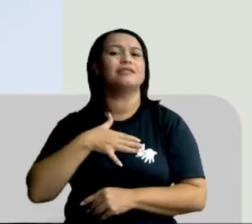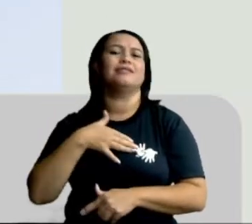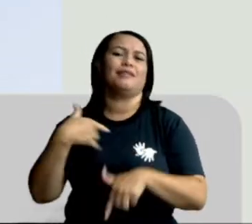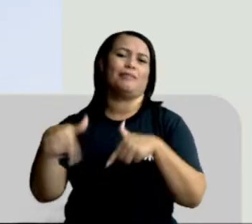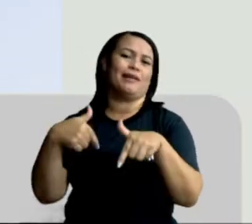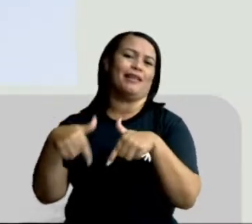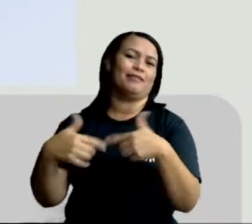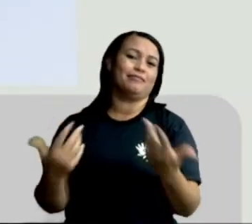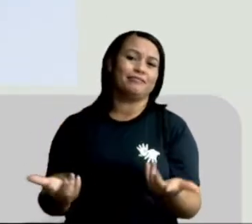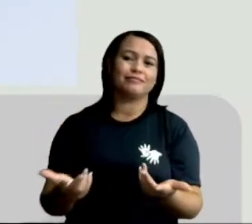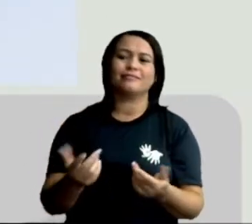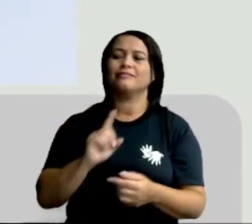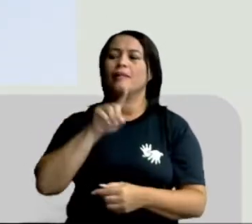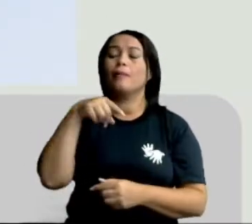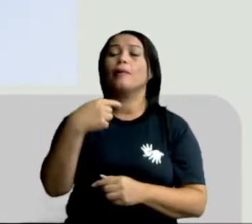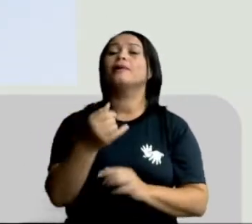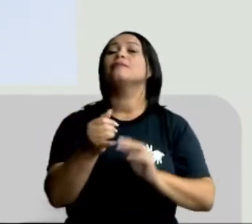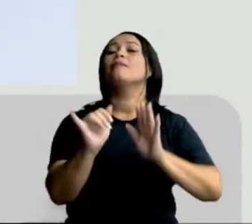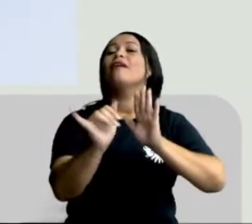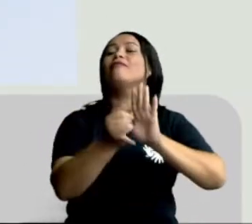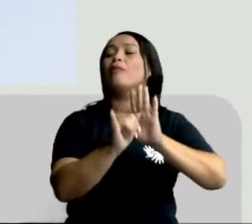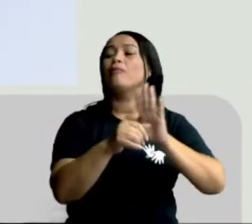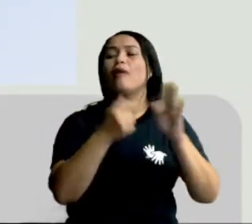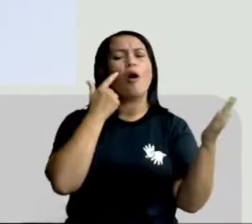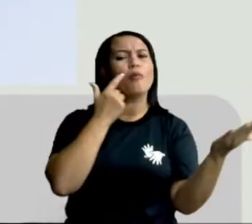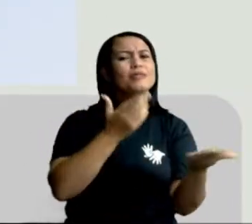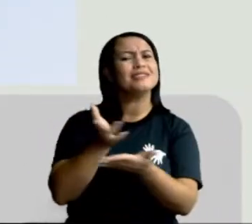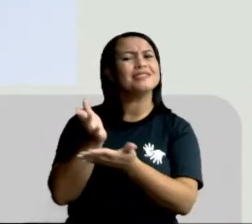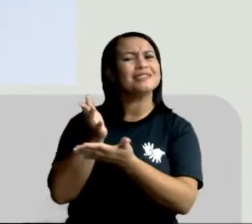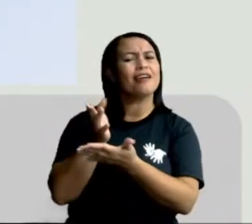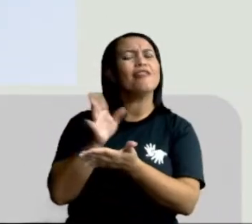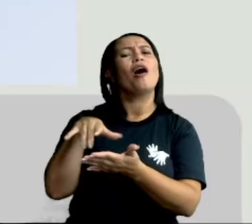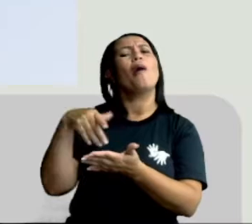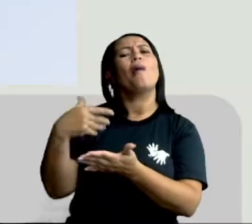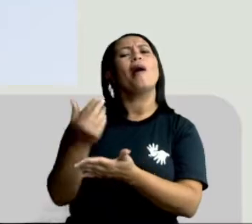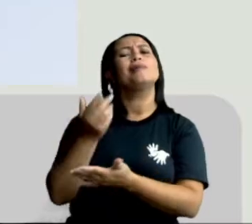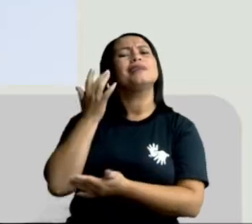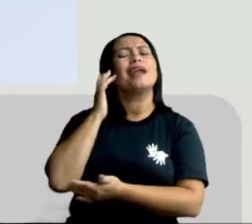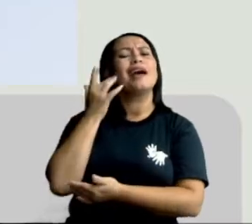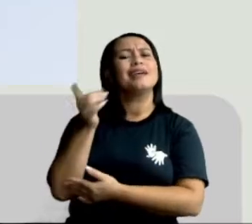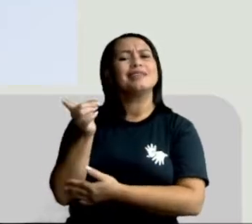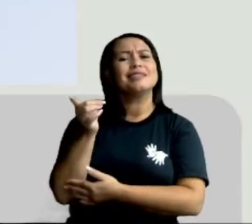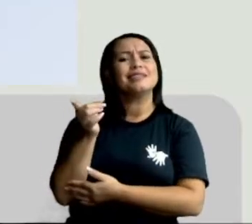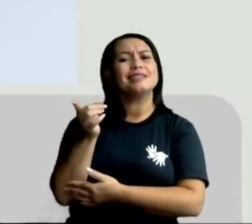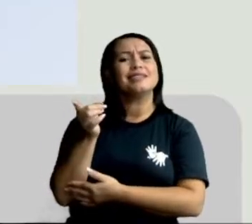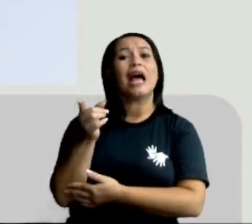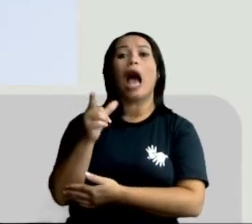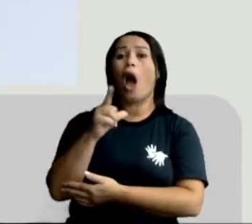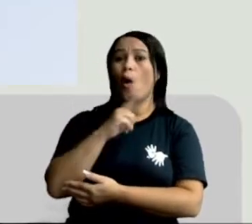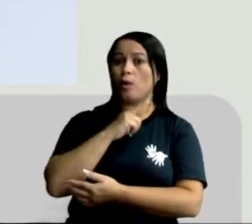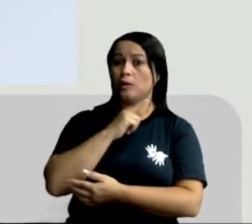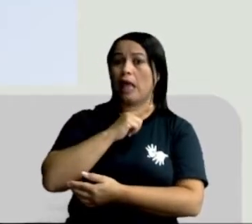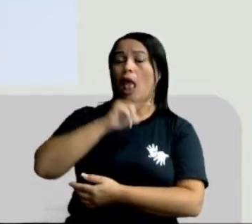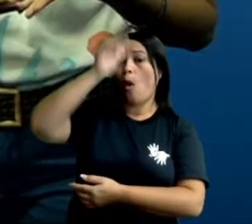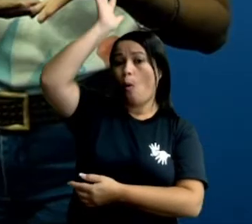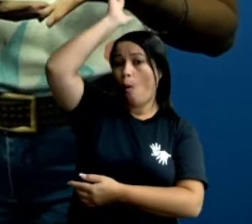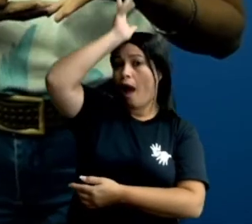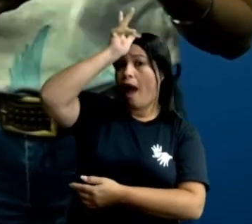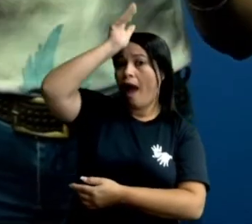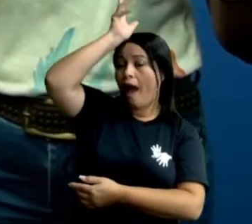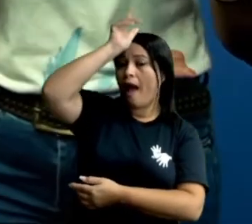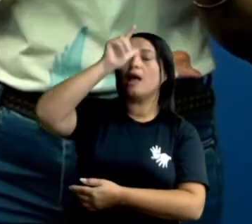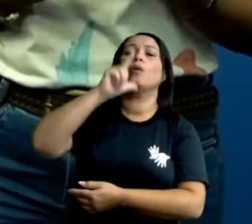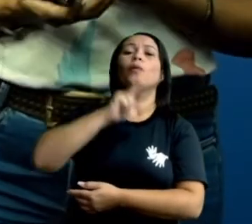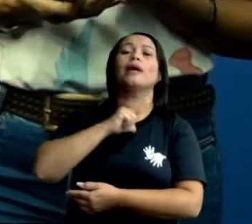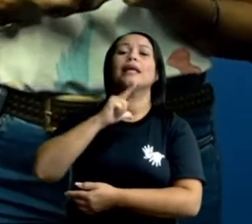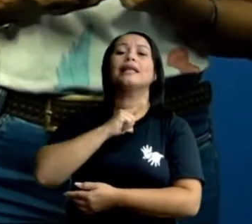trabalhar. Próxima fábula. Olha só, que fábula será essa aí? Agora eu tenho um galo e